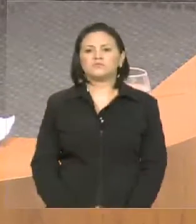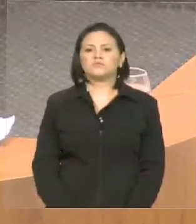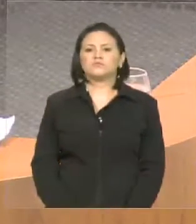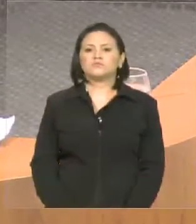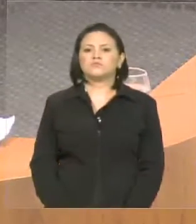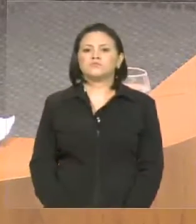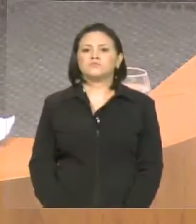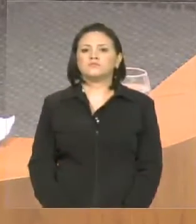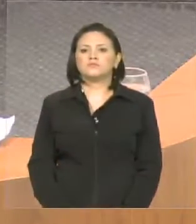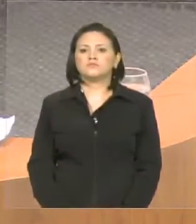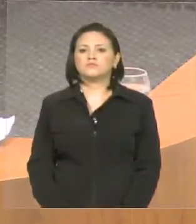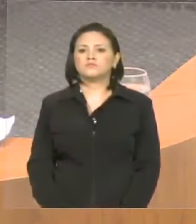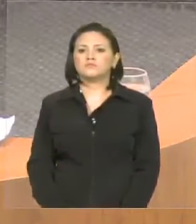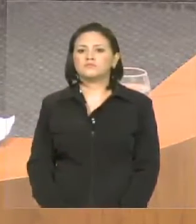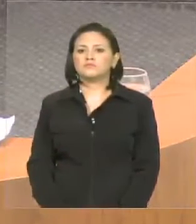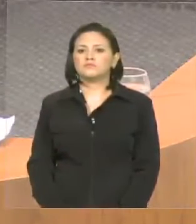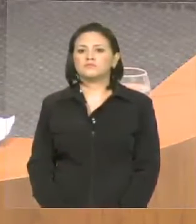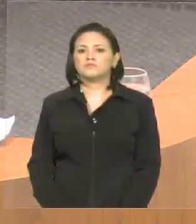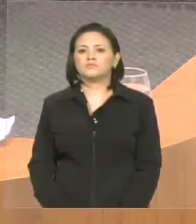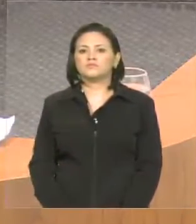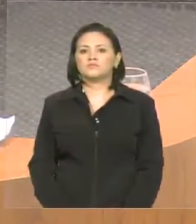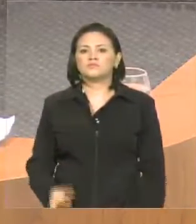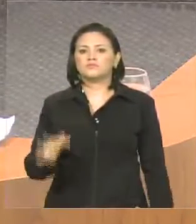que foi Ferreira Goulart,